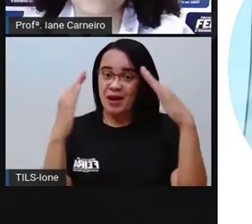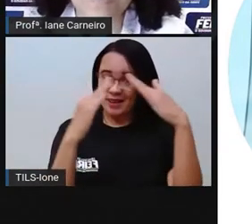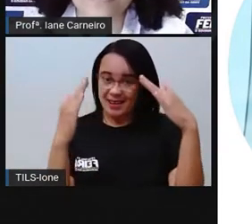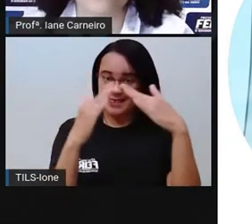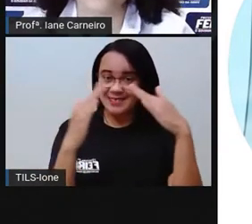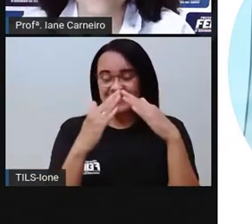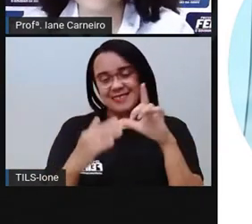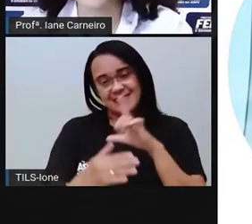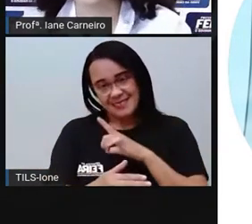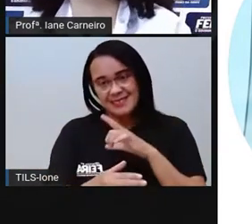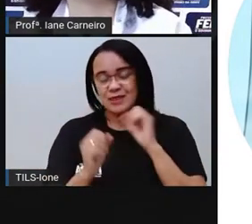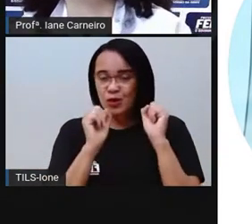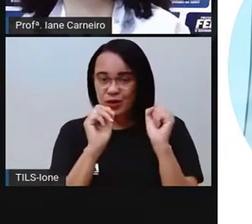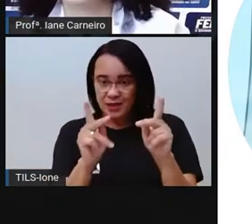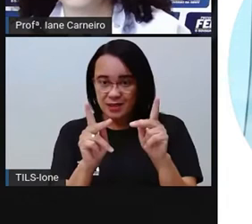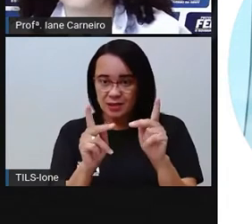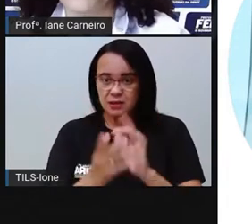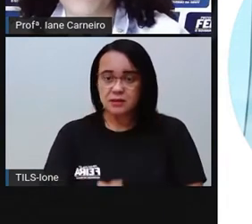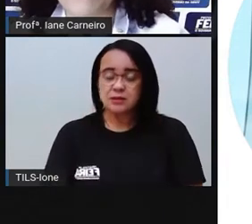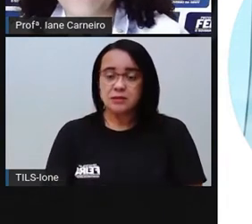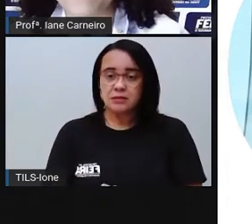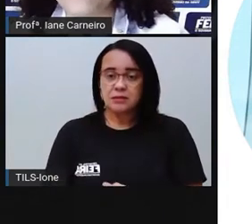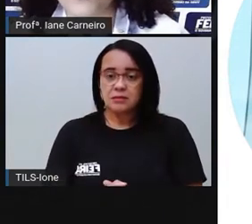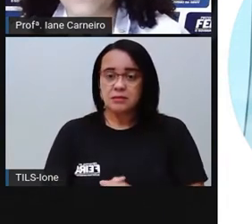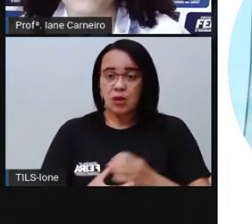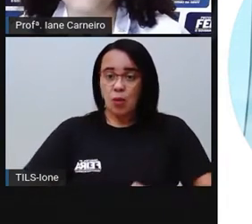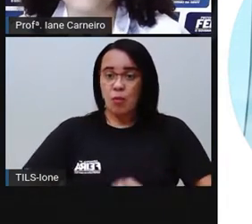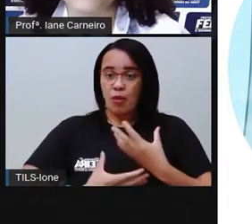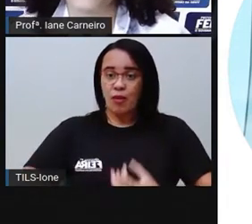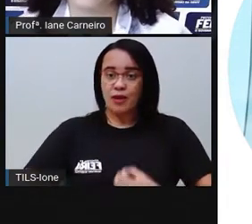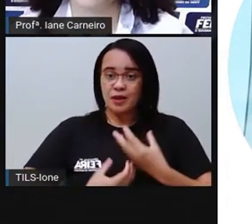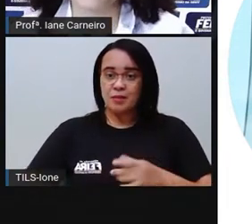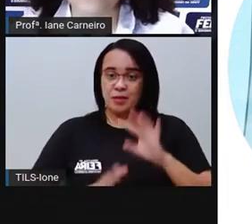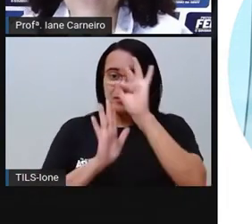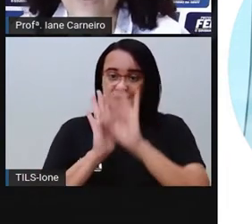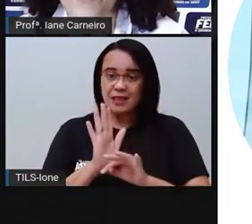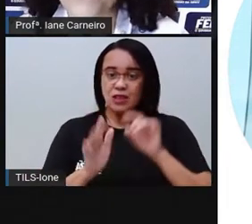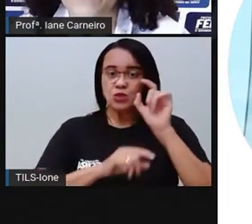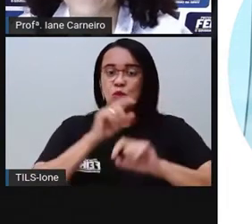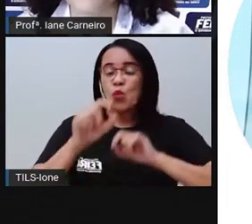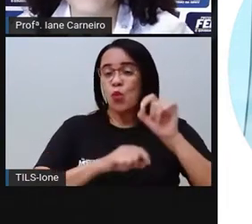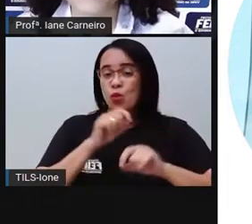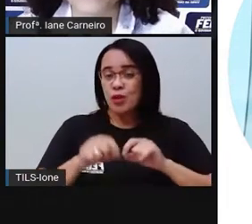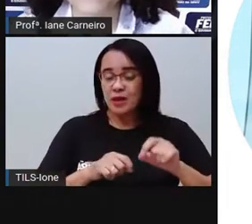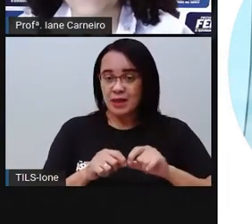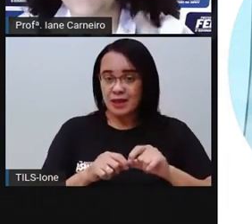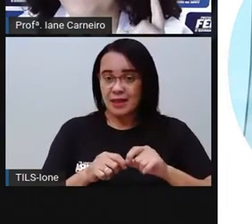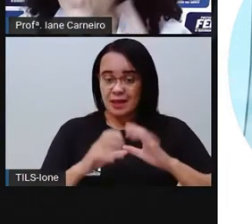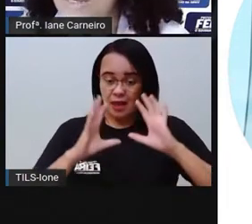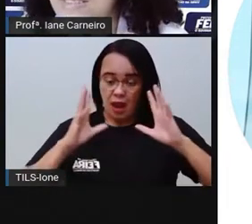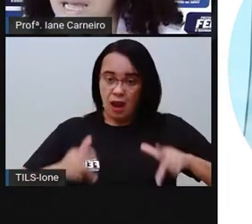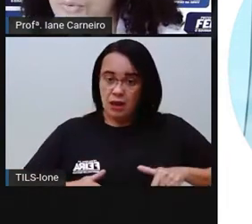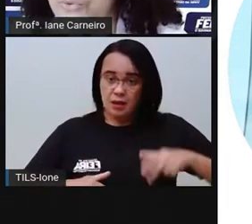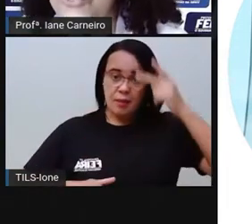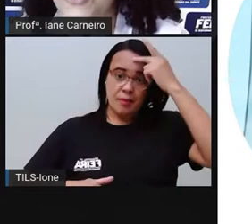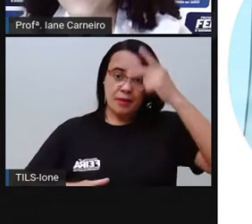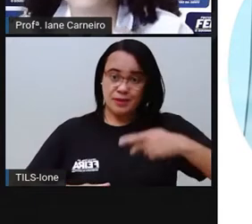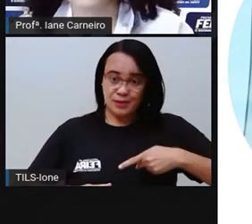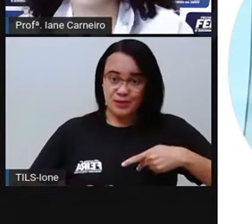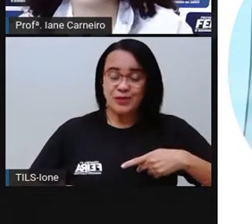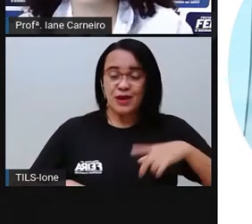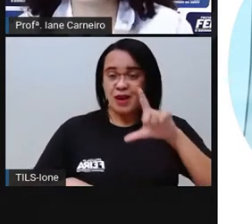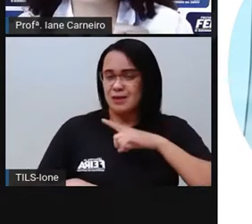nós fazemos isso, certo? Então, aqui o poema é esse, ó: higiene pessoal. Para ter boa